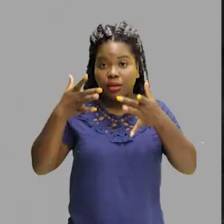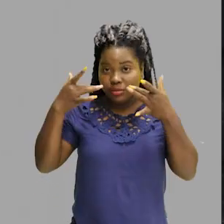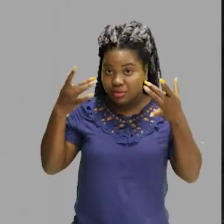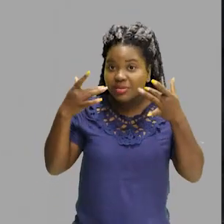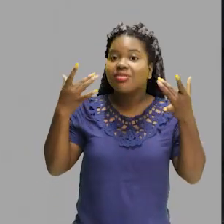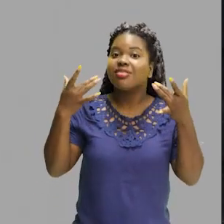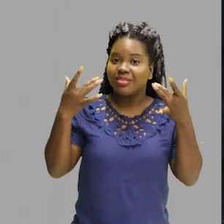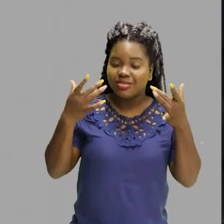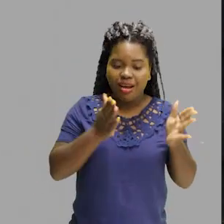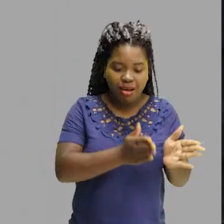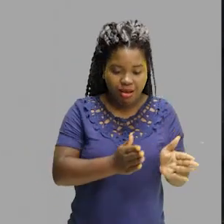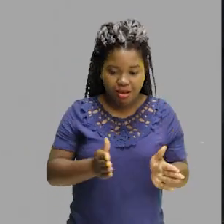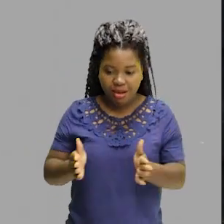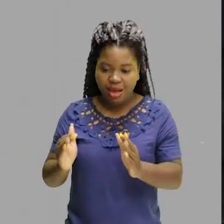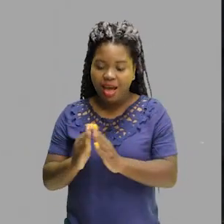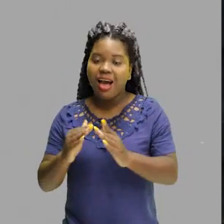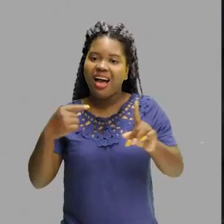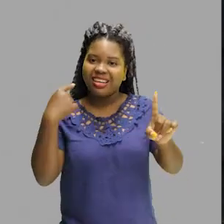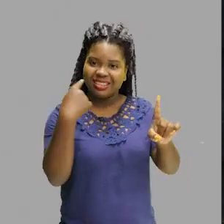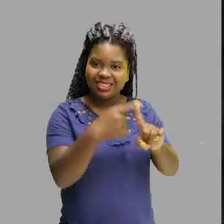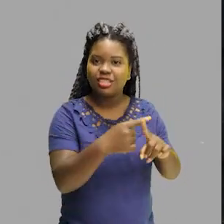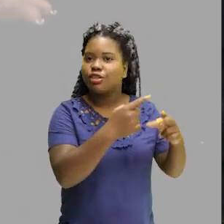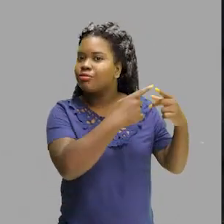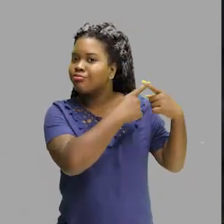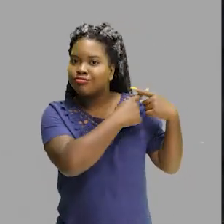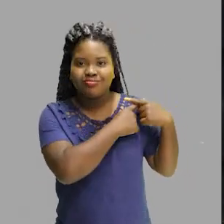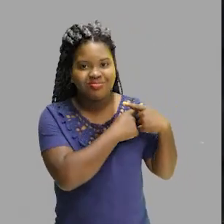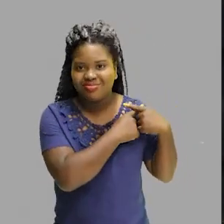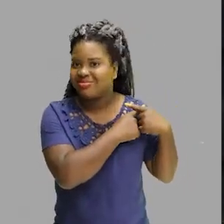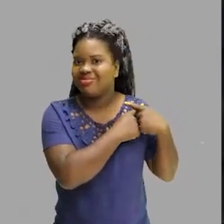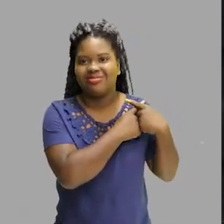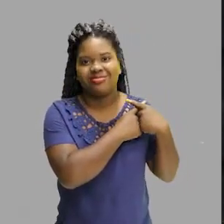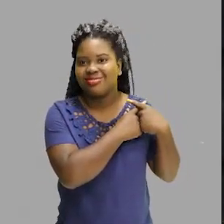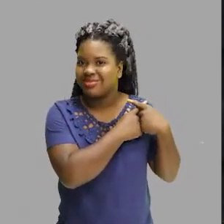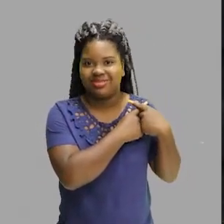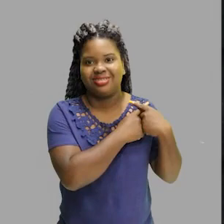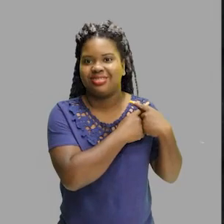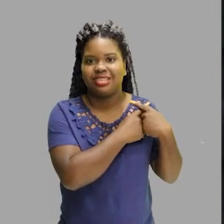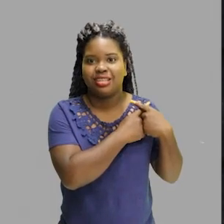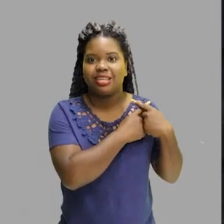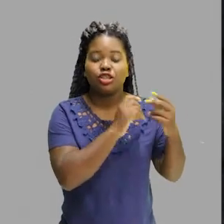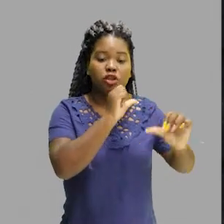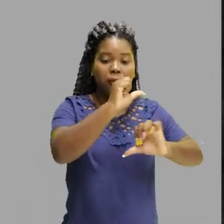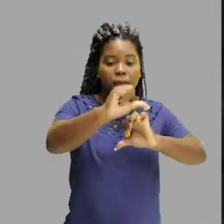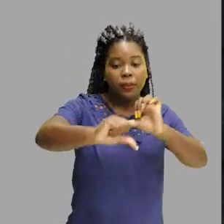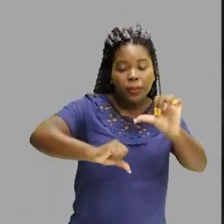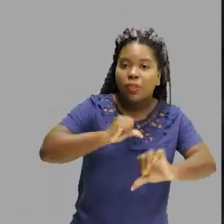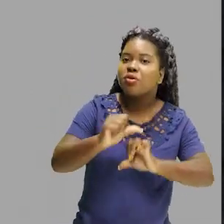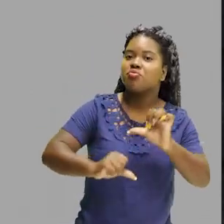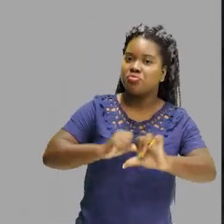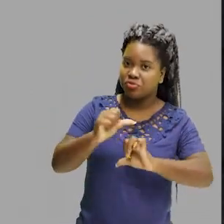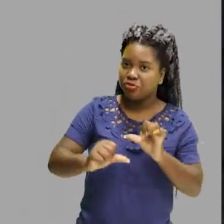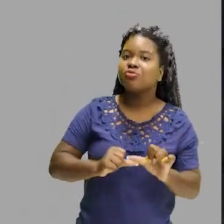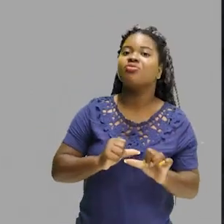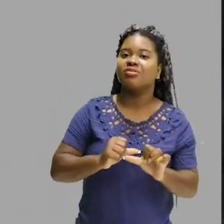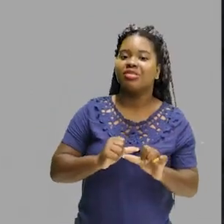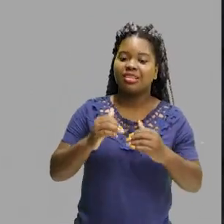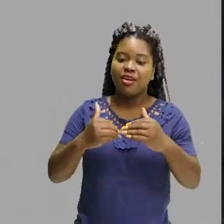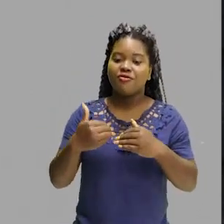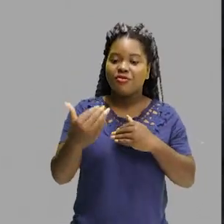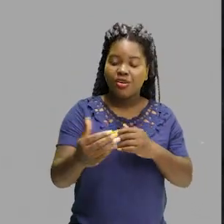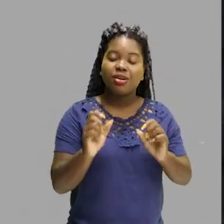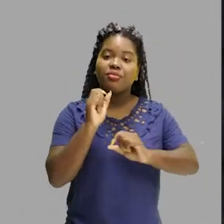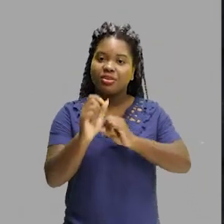vigor. A igreja não tem mais aquele poder todo. Então, o cenário teatral sai de dentro da igreja e vai para onde?